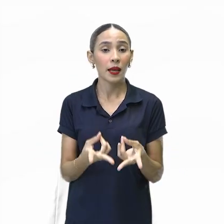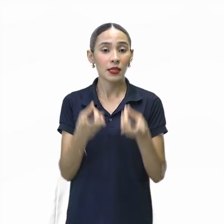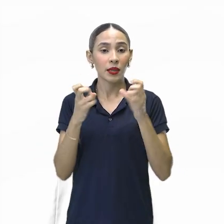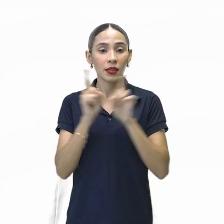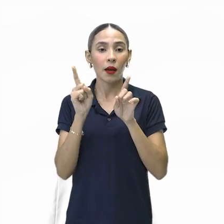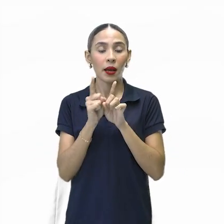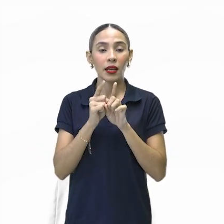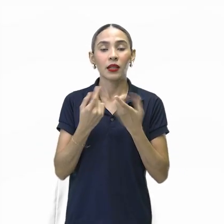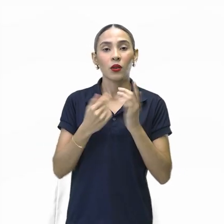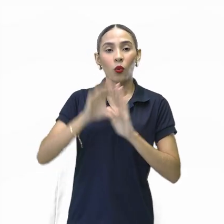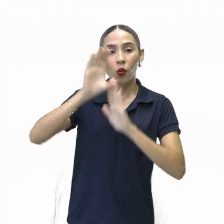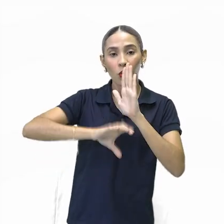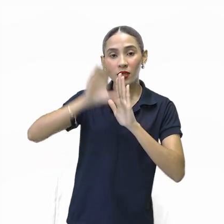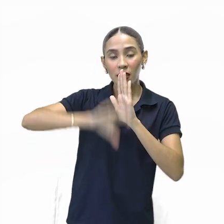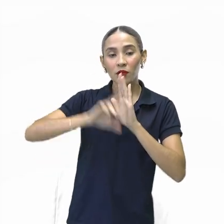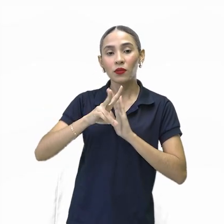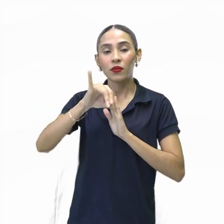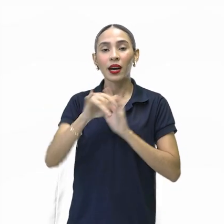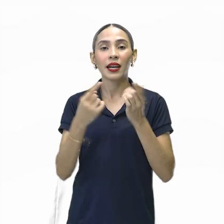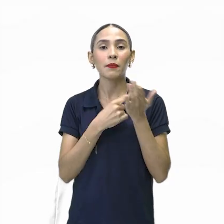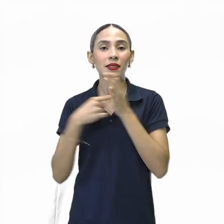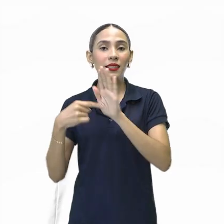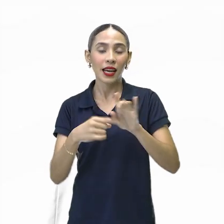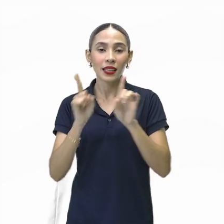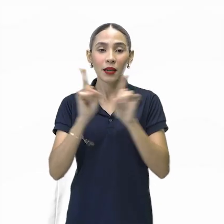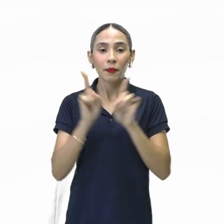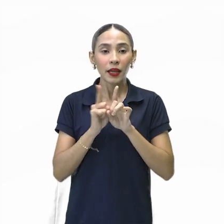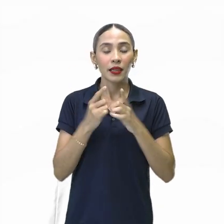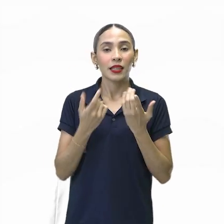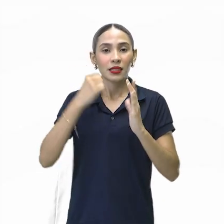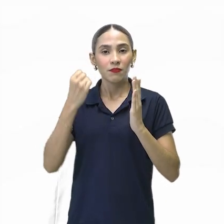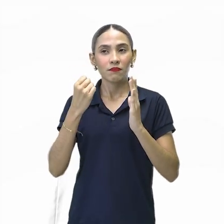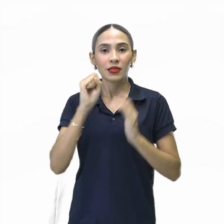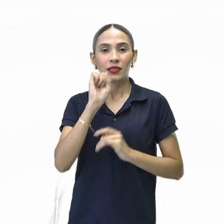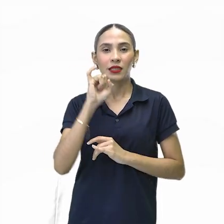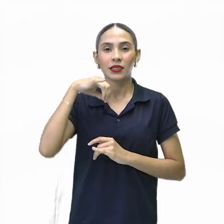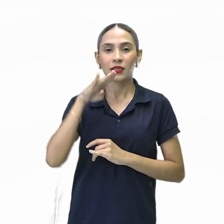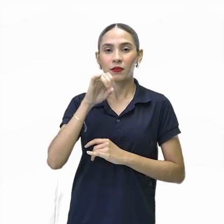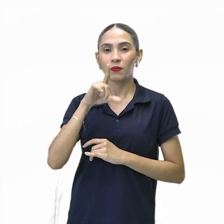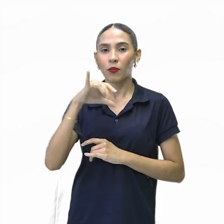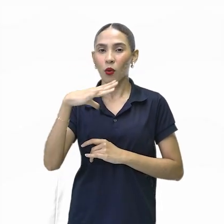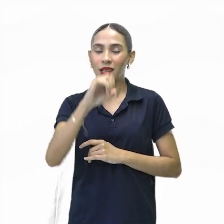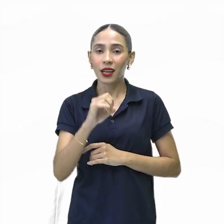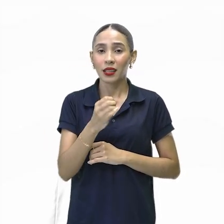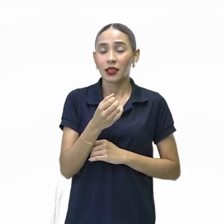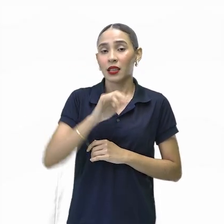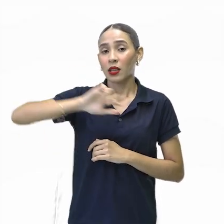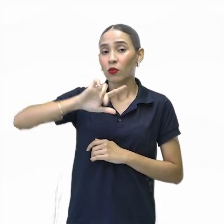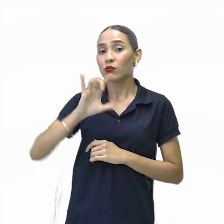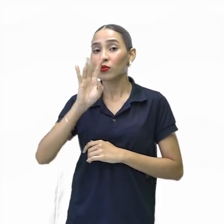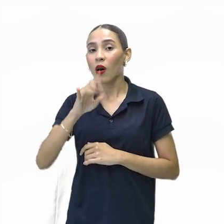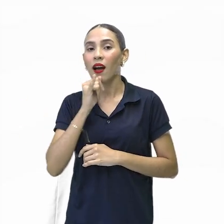Percebendo que conceitualmente ela vai nos trazer essa questão simbólica, não importando